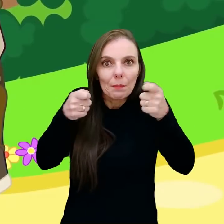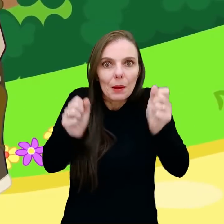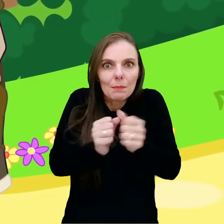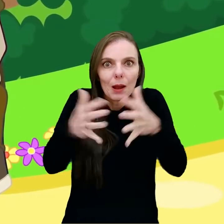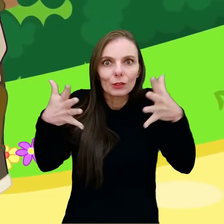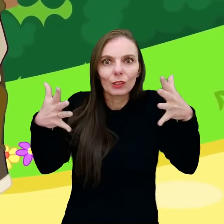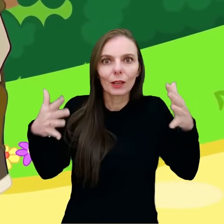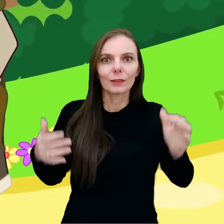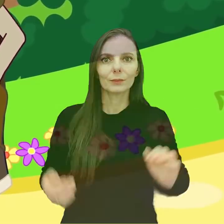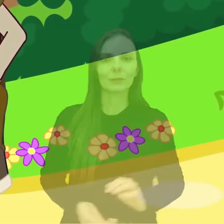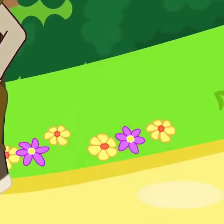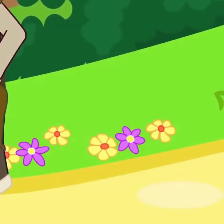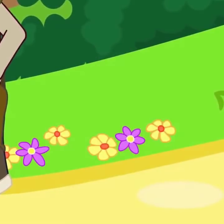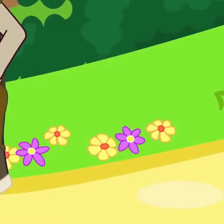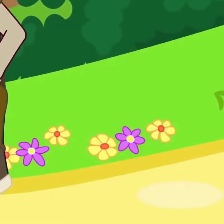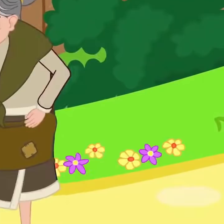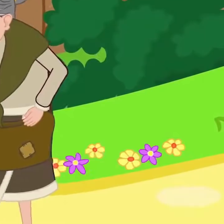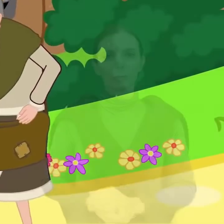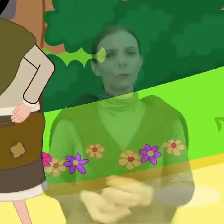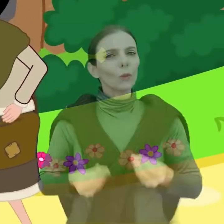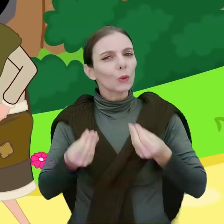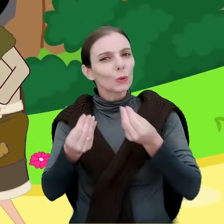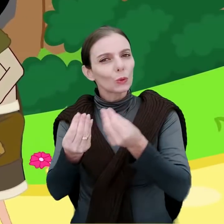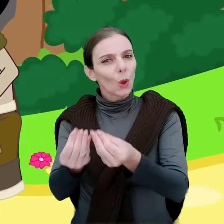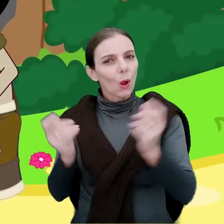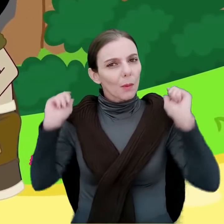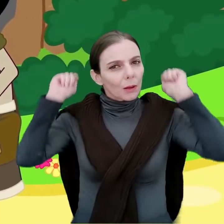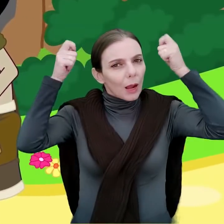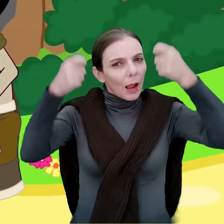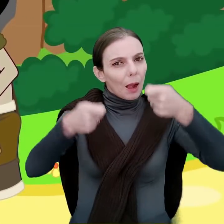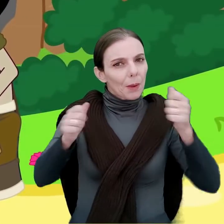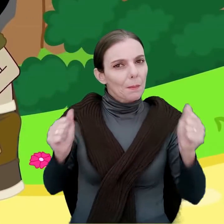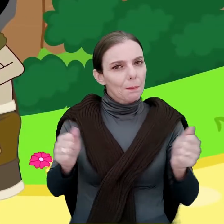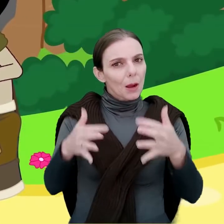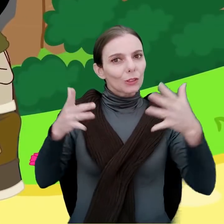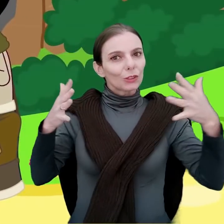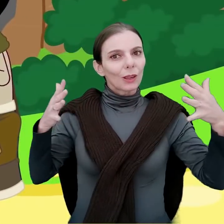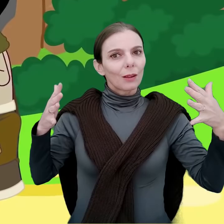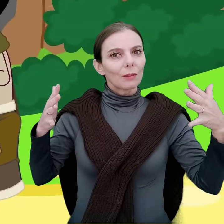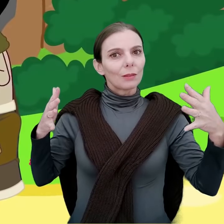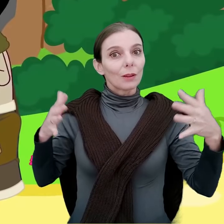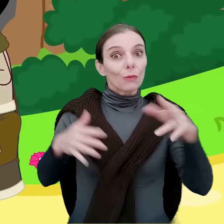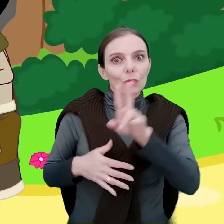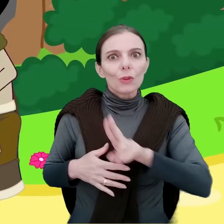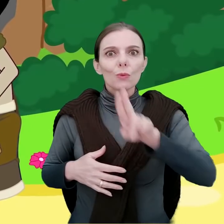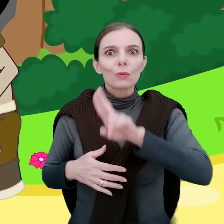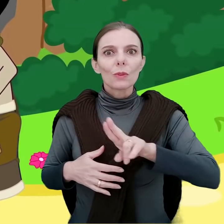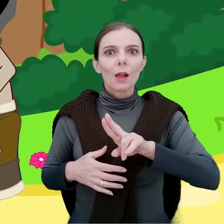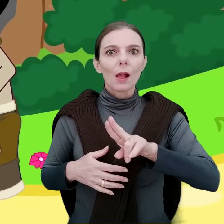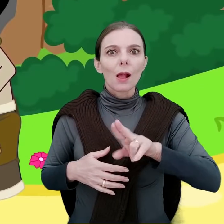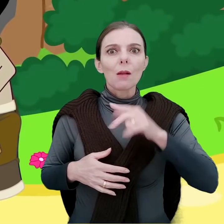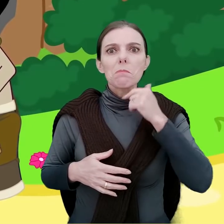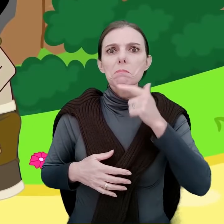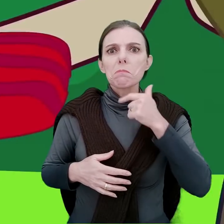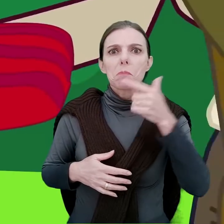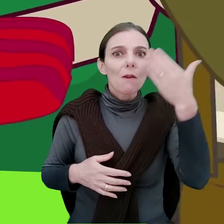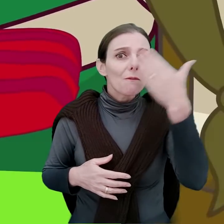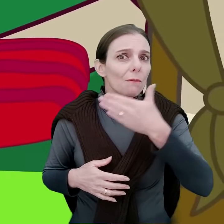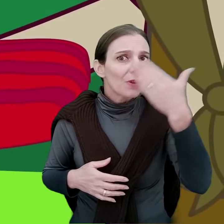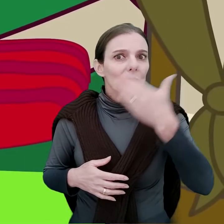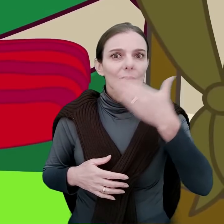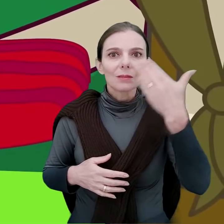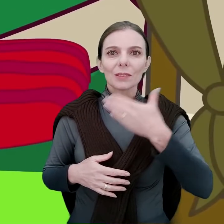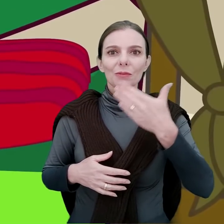com uma capa mágica. Pegue esta capa mágica. Quando usá-la, ficará invisível.